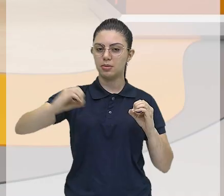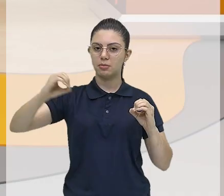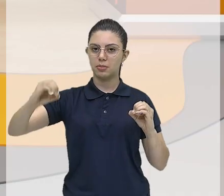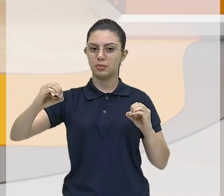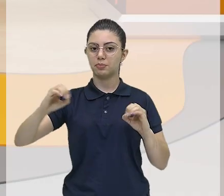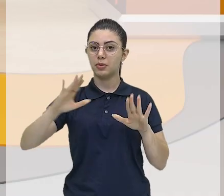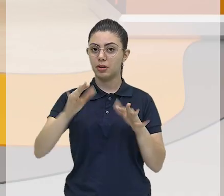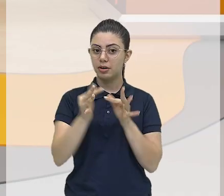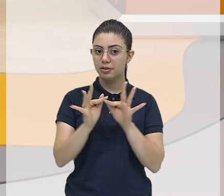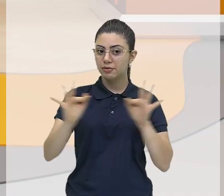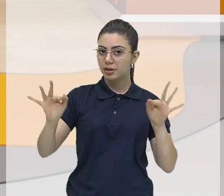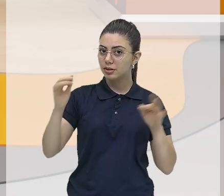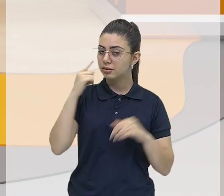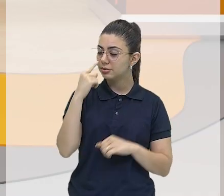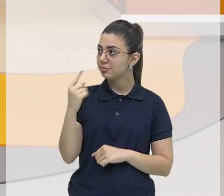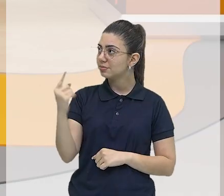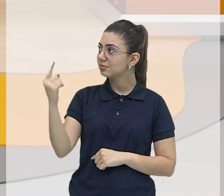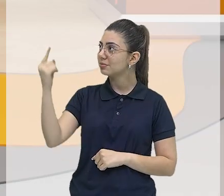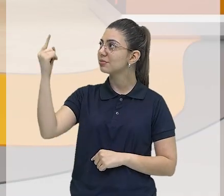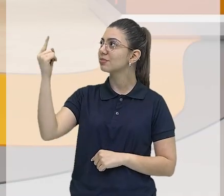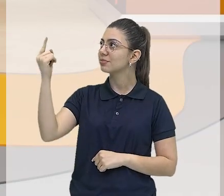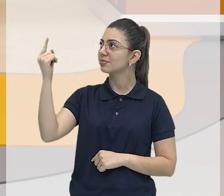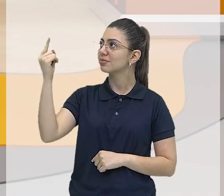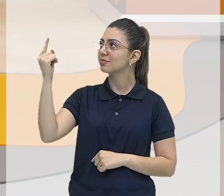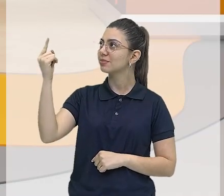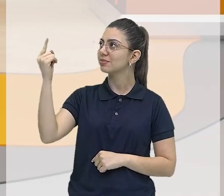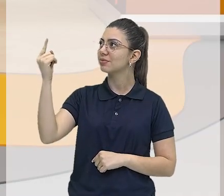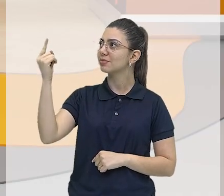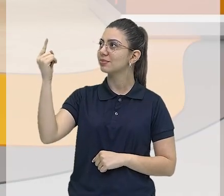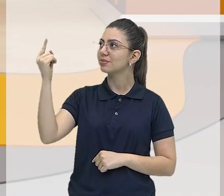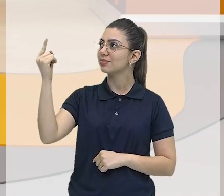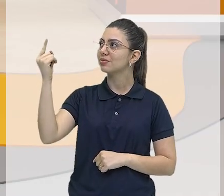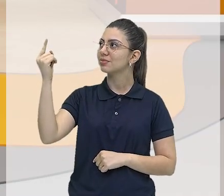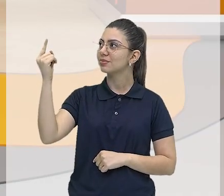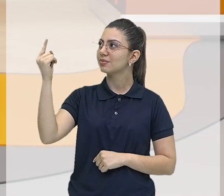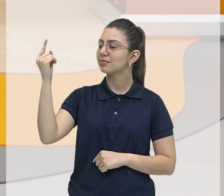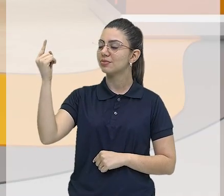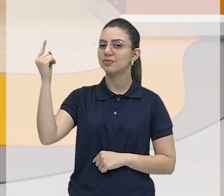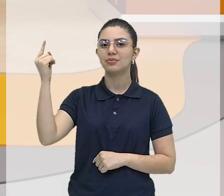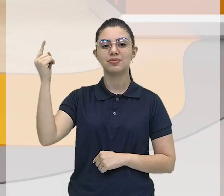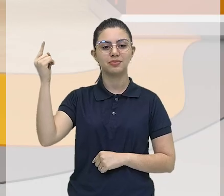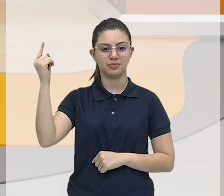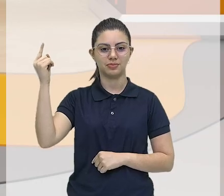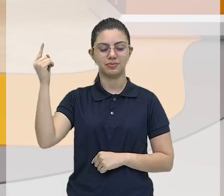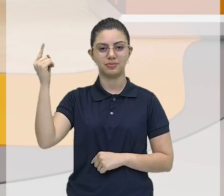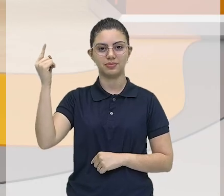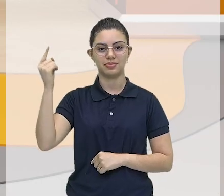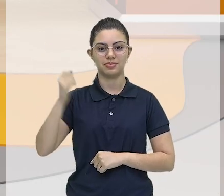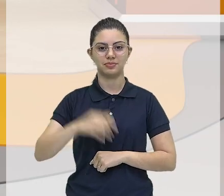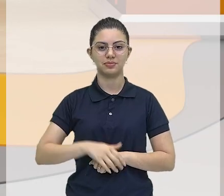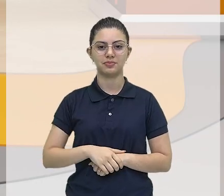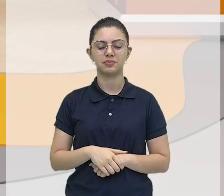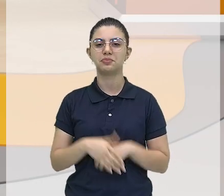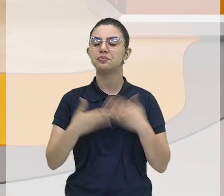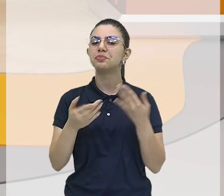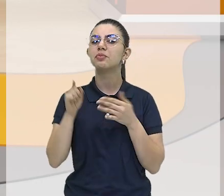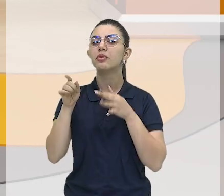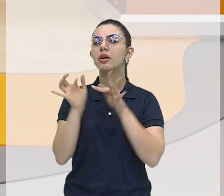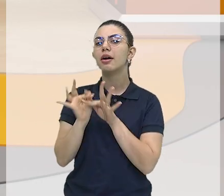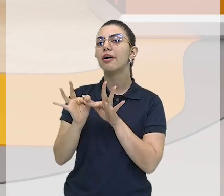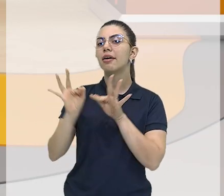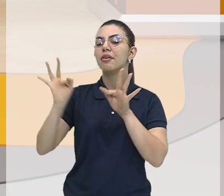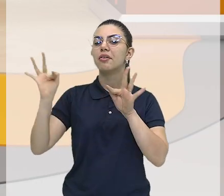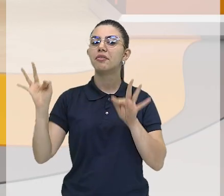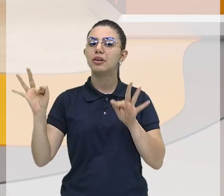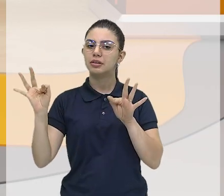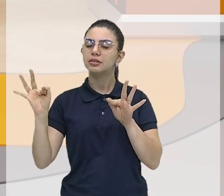frase: minha velha tímida mãe já serviu um nhoque. Olha só, essa frase